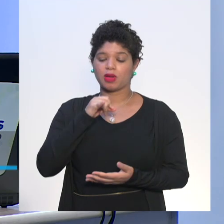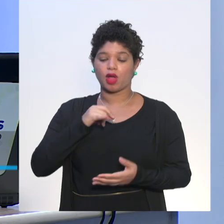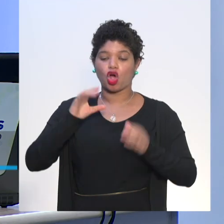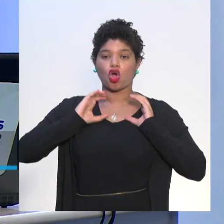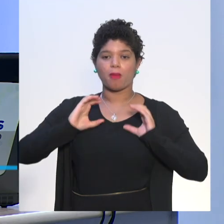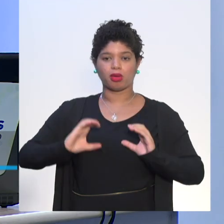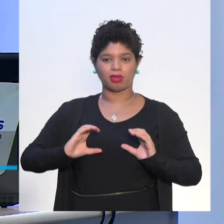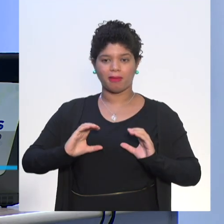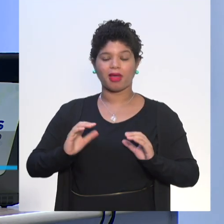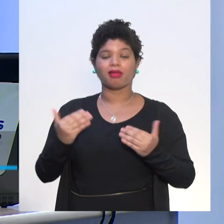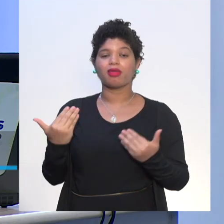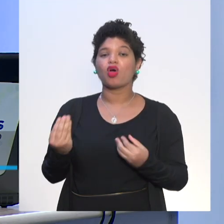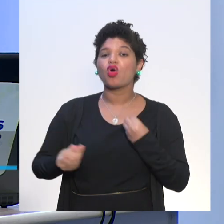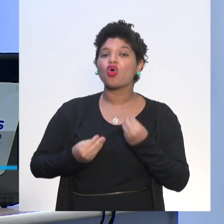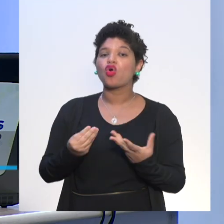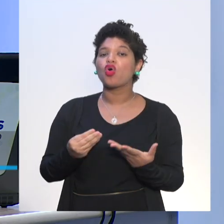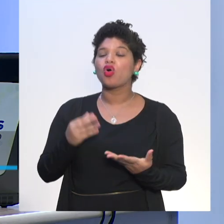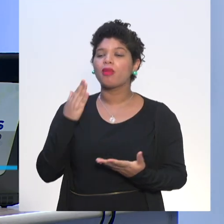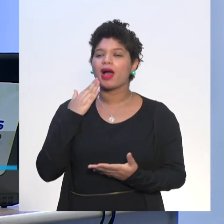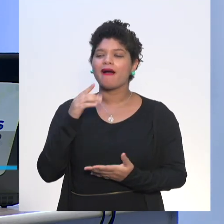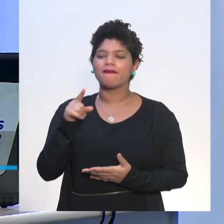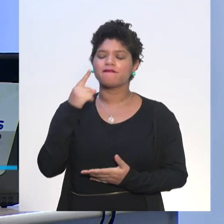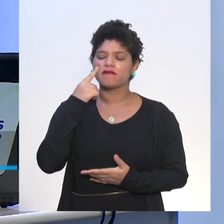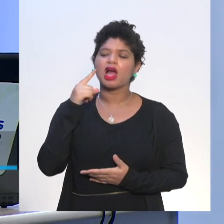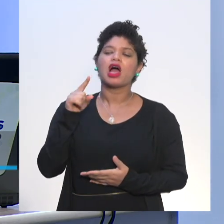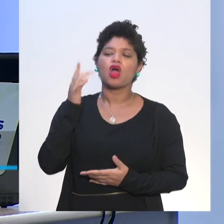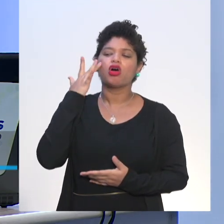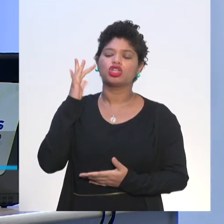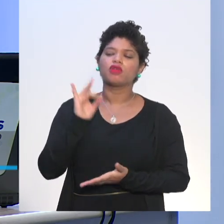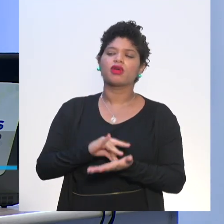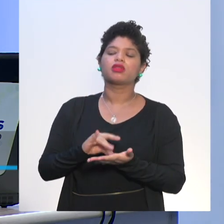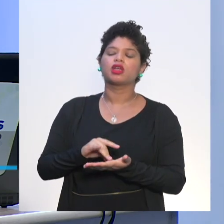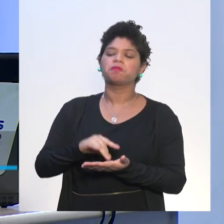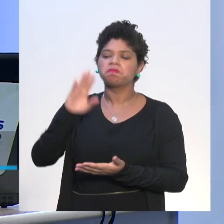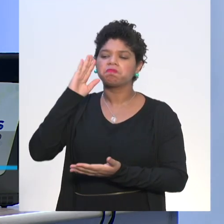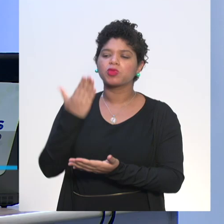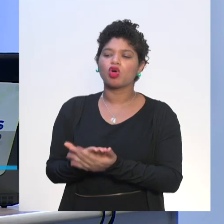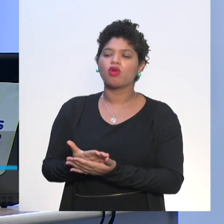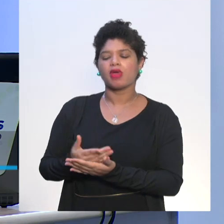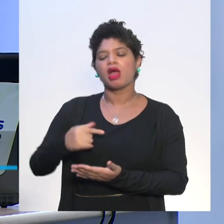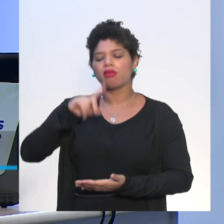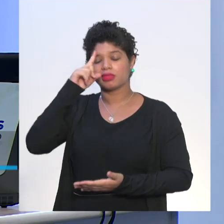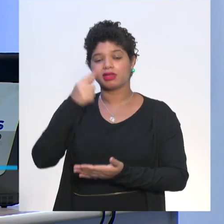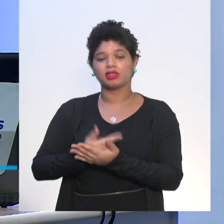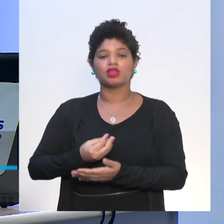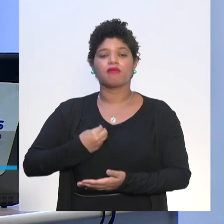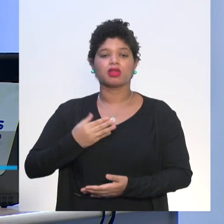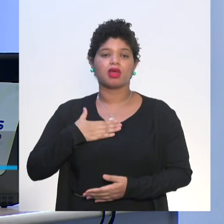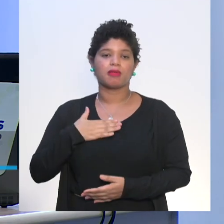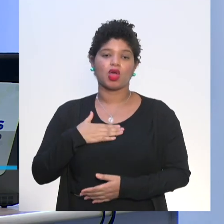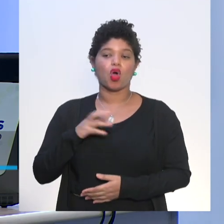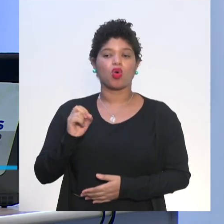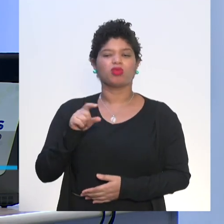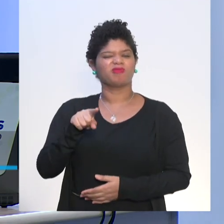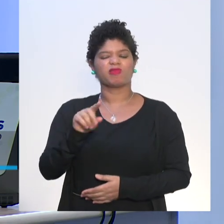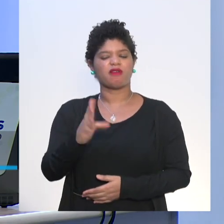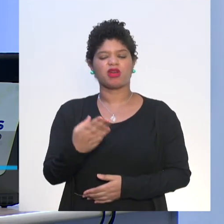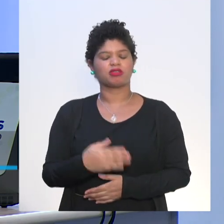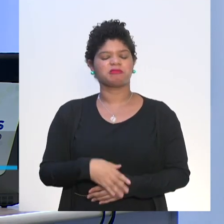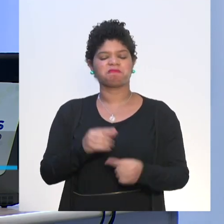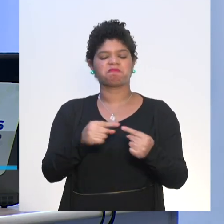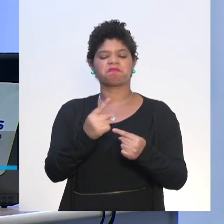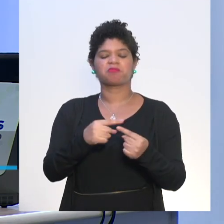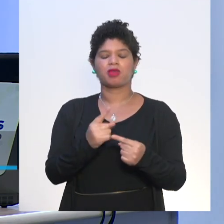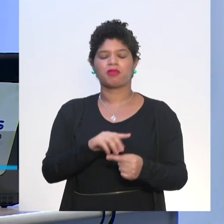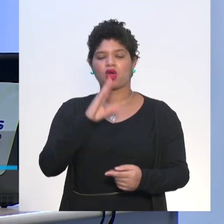vai pautando conforme aquilo que a gente julga que seja verdadeiro e aquilo que a gente julga que seja falso, né? Às vezes a